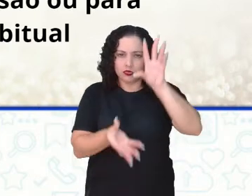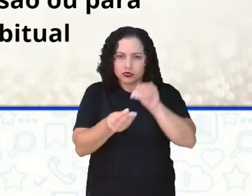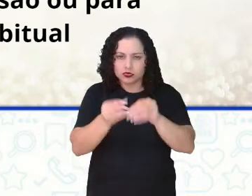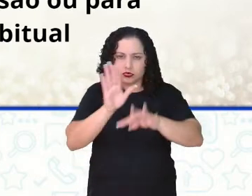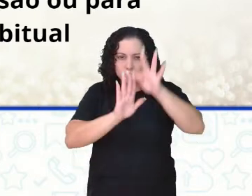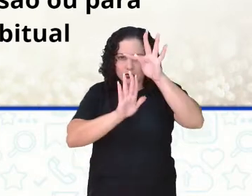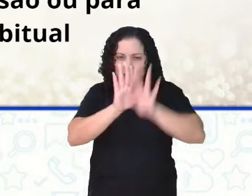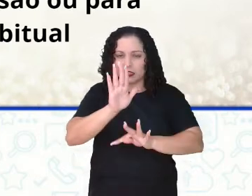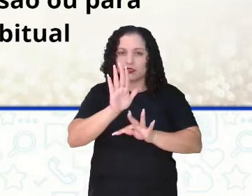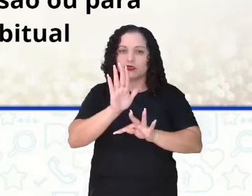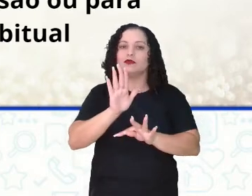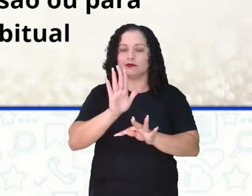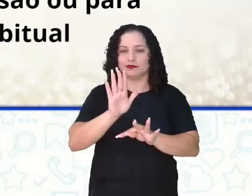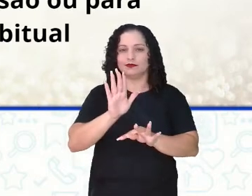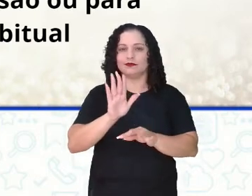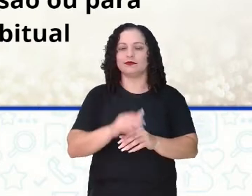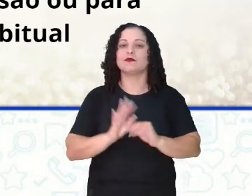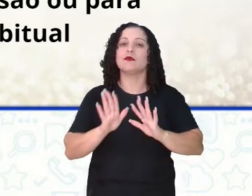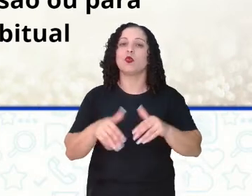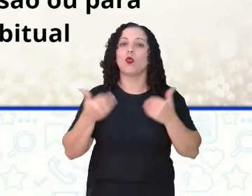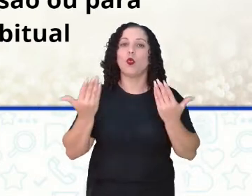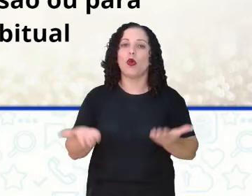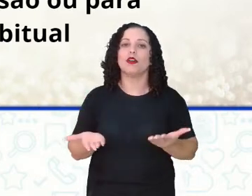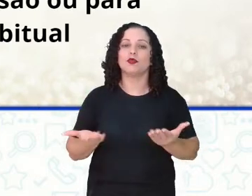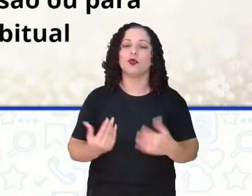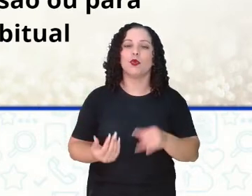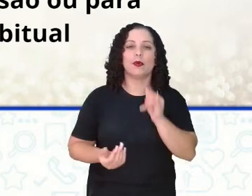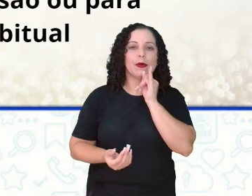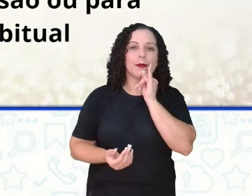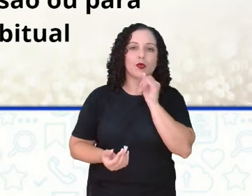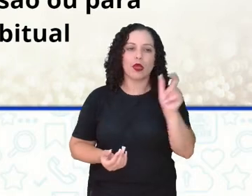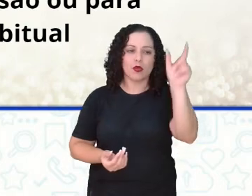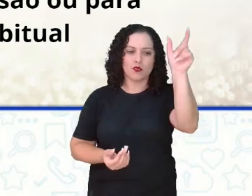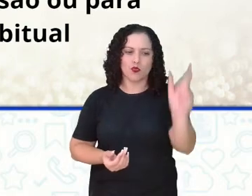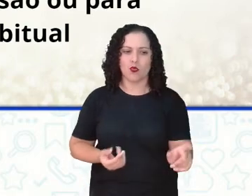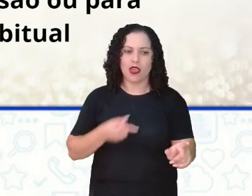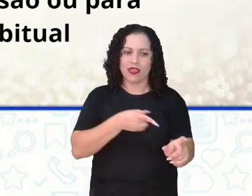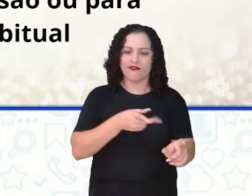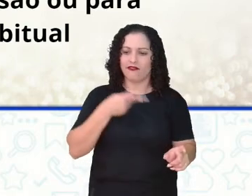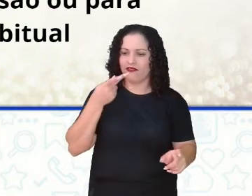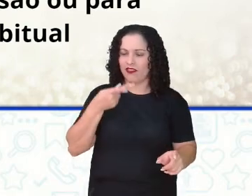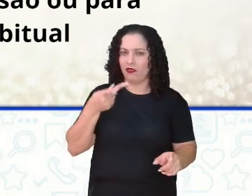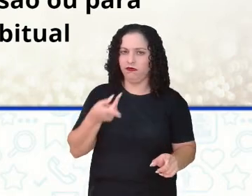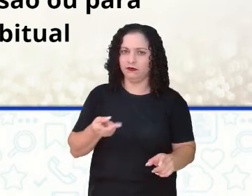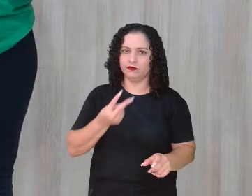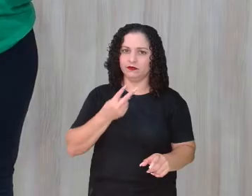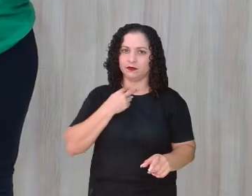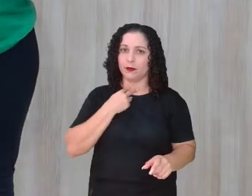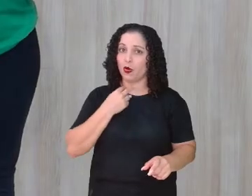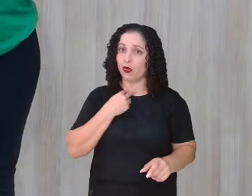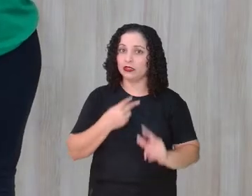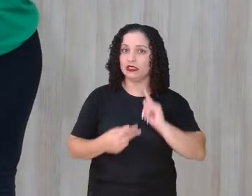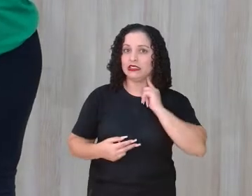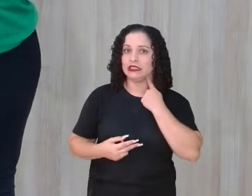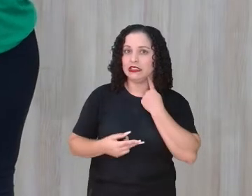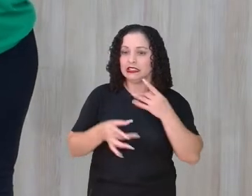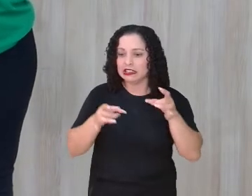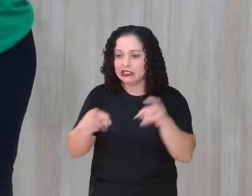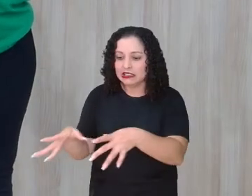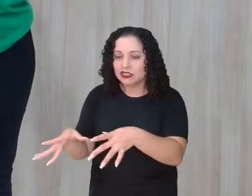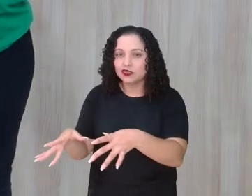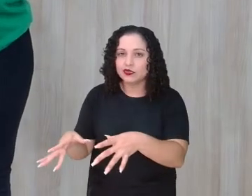slogan. Ou seja, quando o menino diz, não pode jogar lixo, porque senão o rio, e